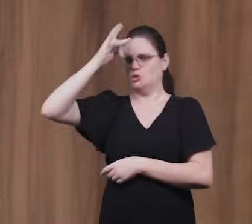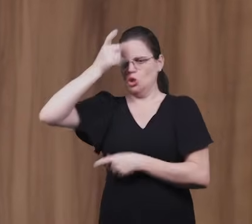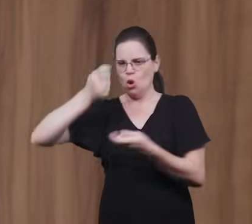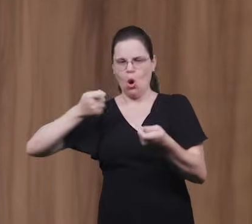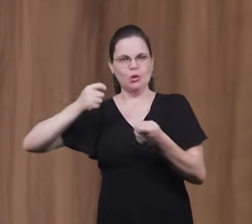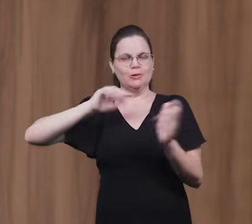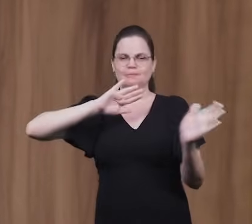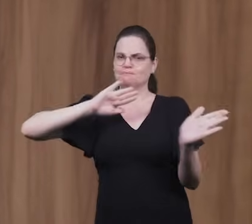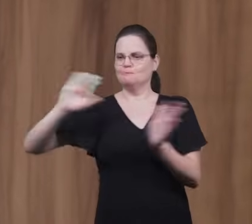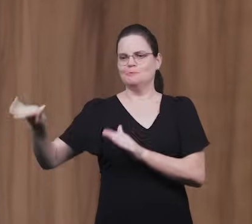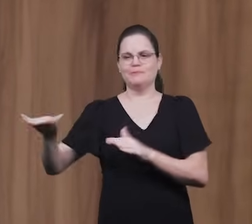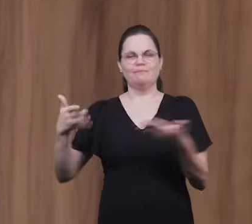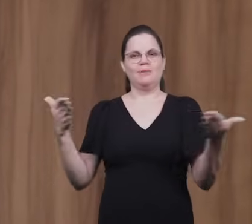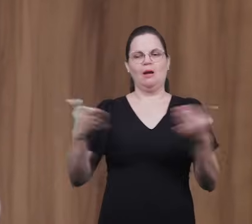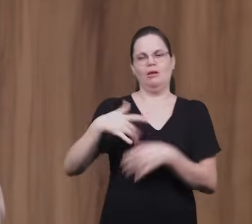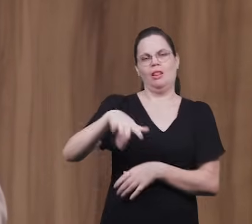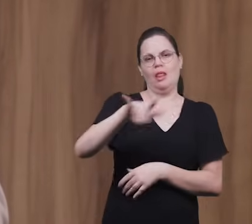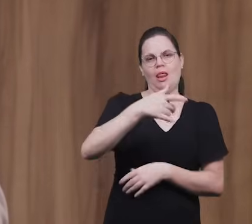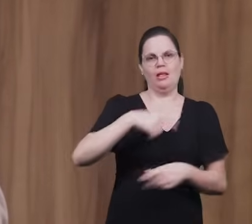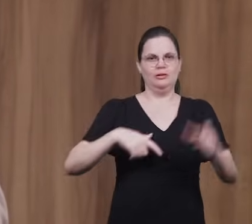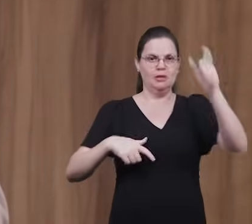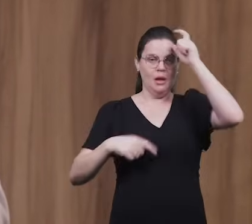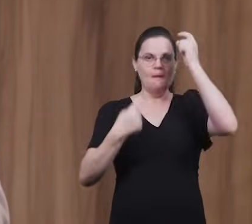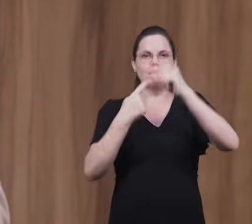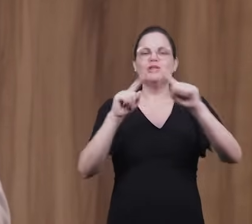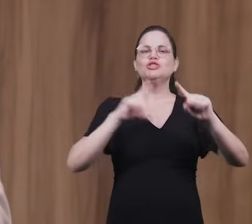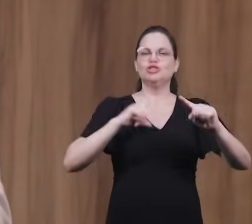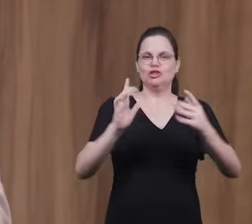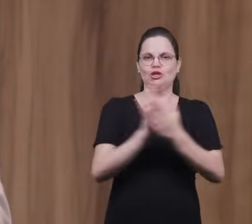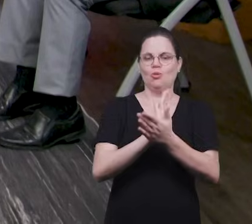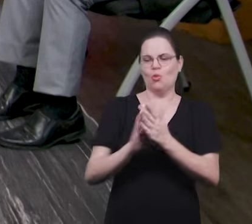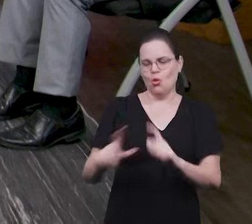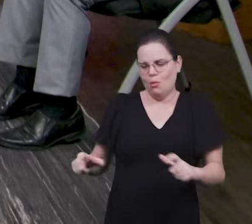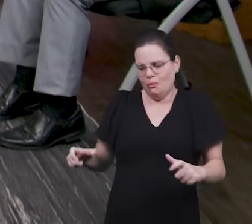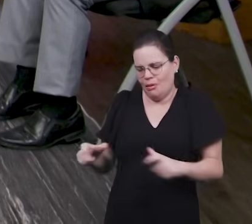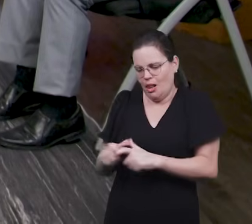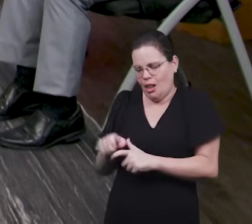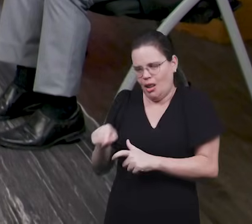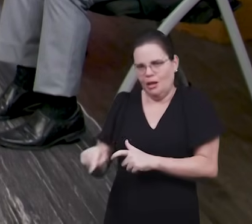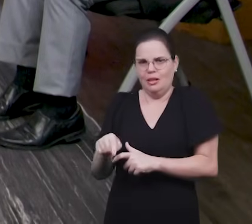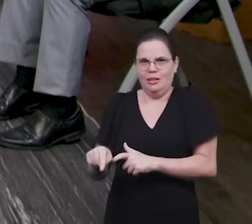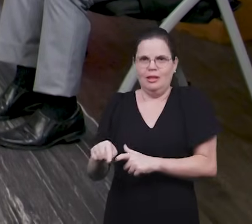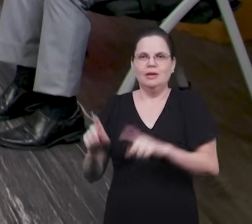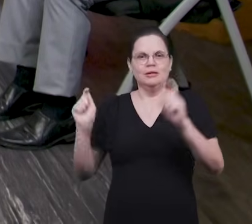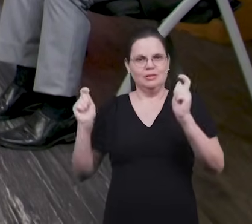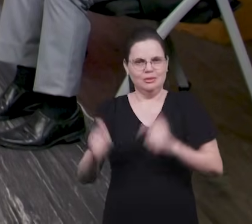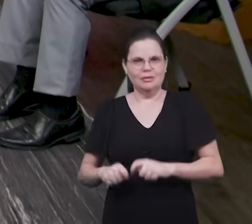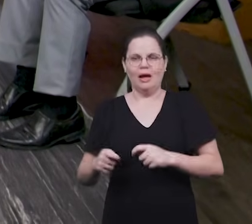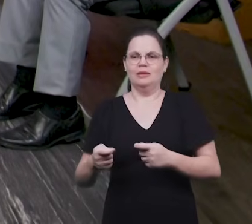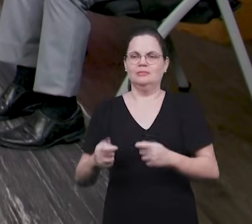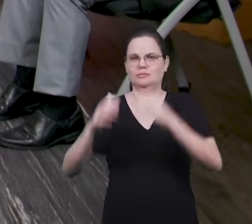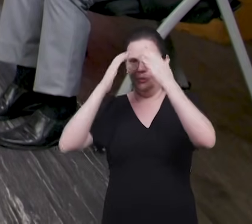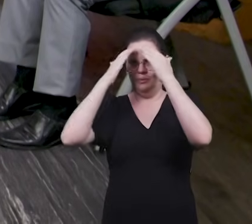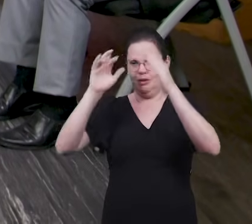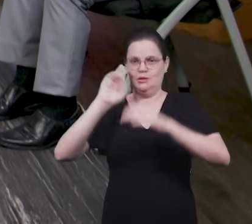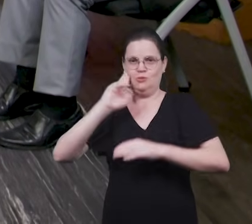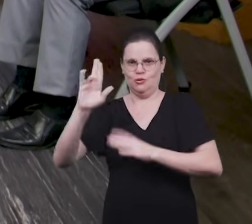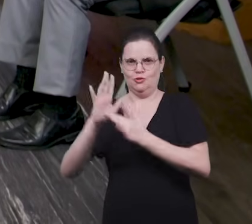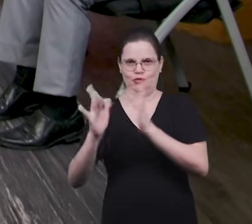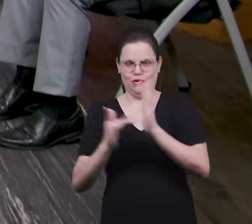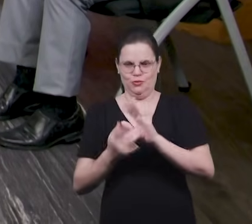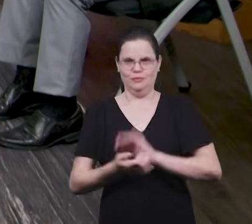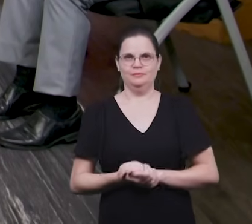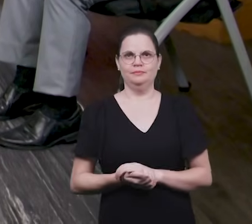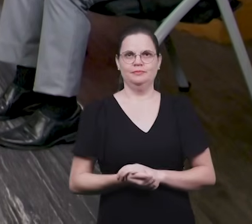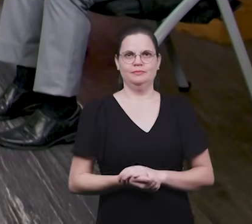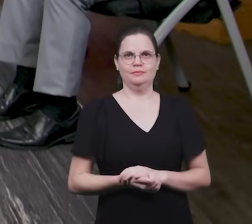remanescente fiel que estava na direção do Espírito Santo, a igreja do Senhor Jesus. Nós temos pouco tempo. Nós vamos fazer o seguinte,